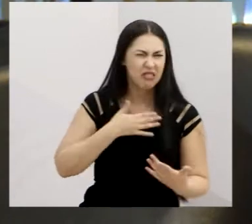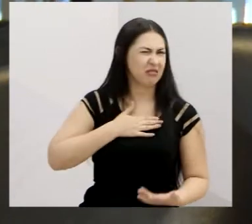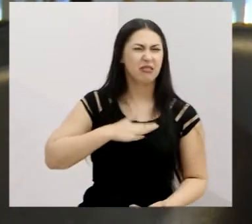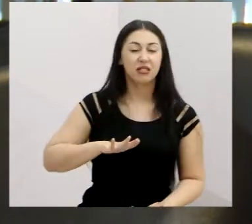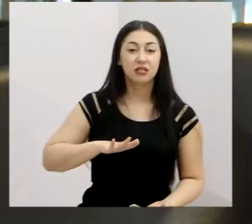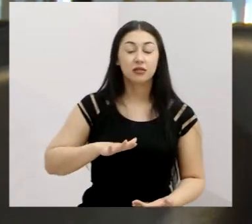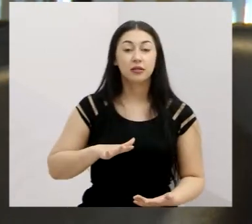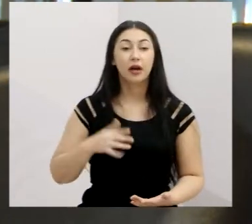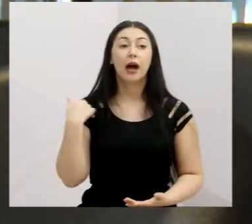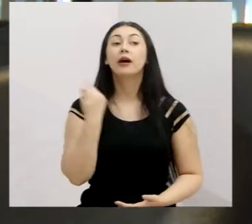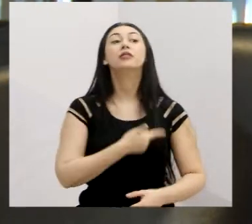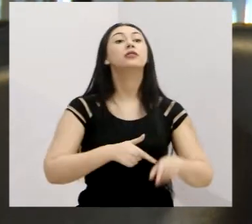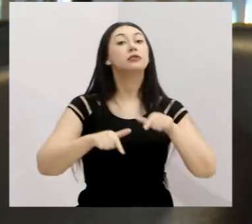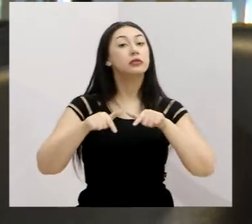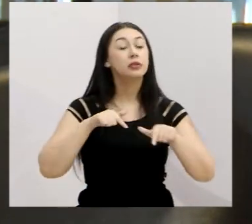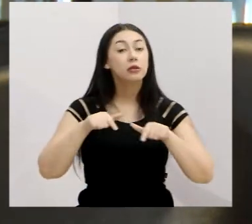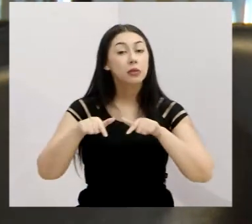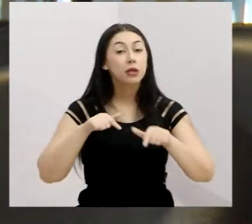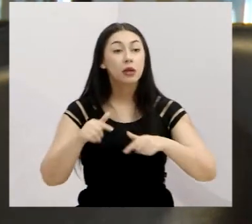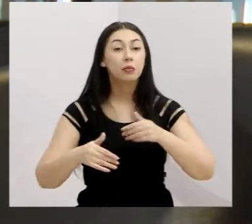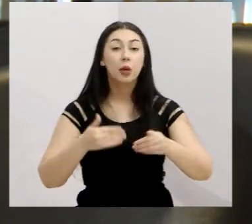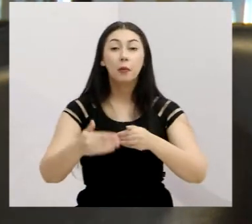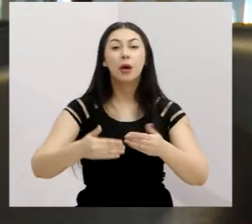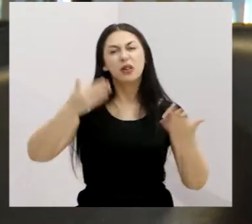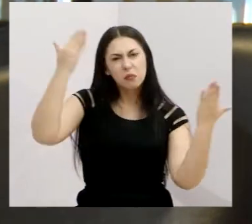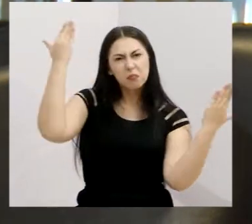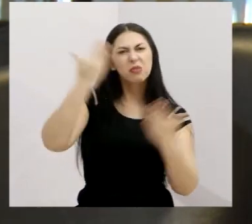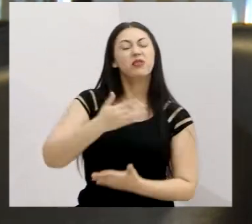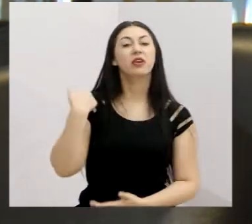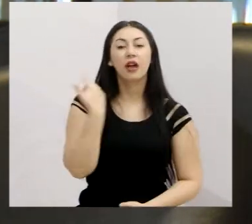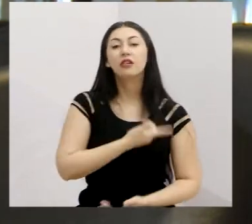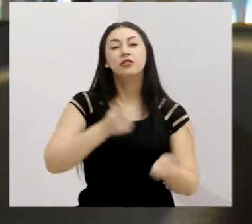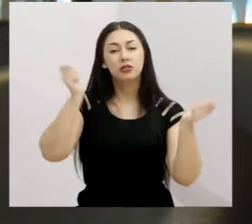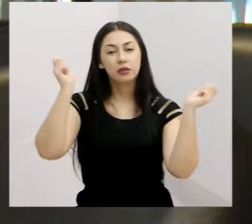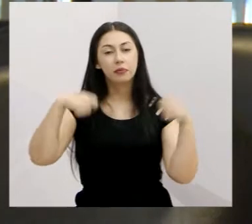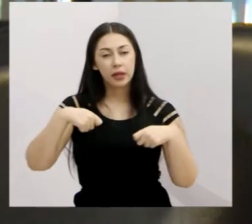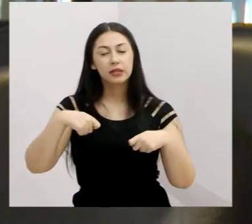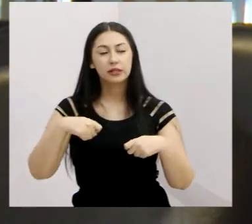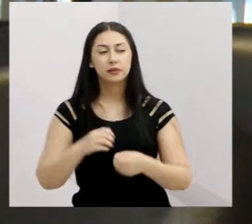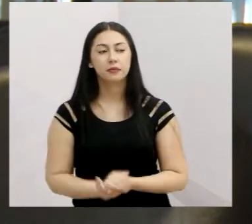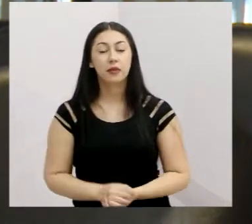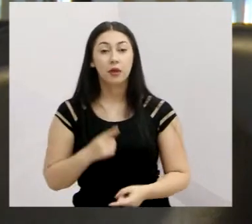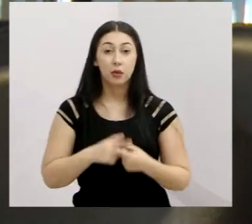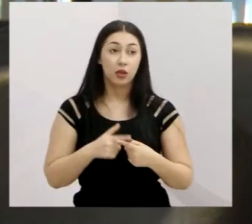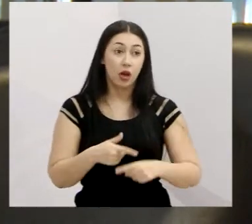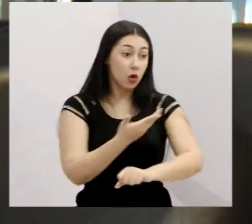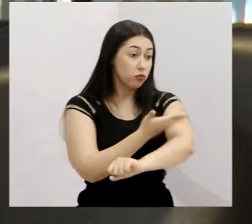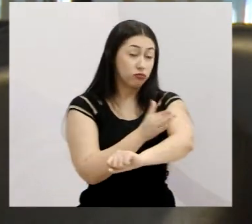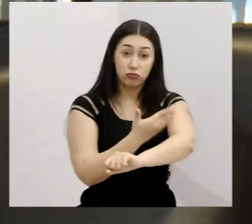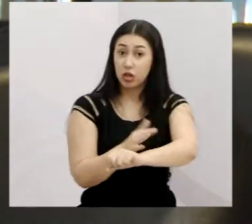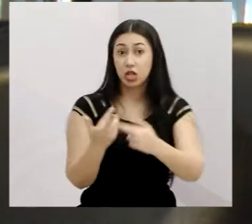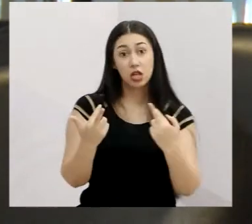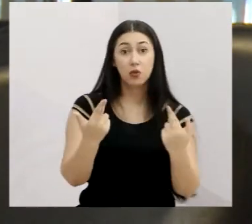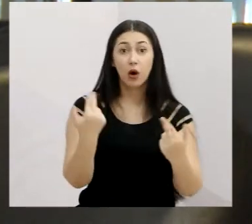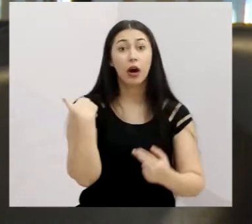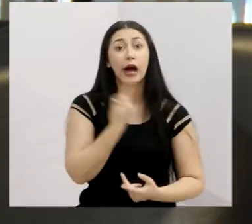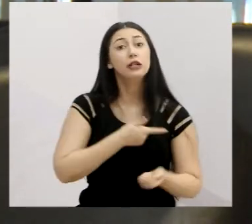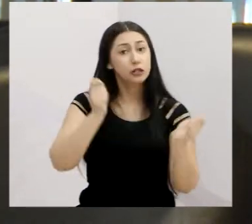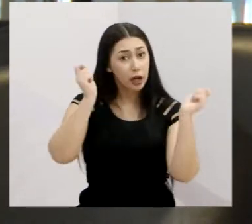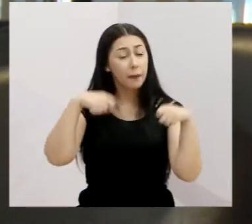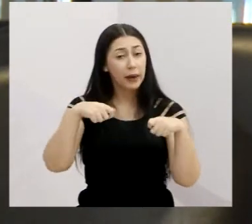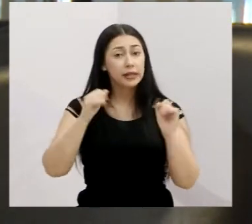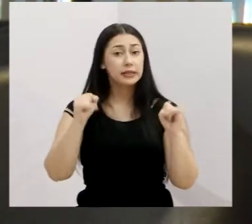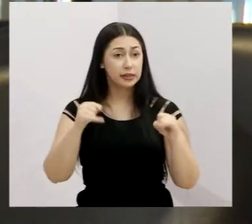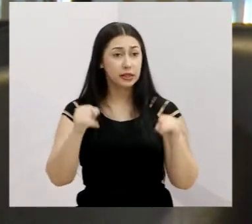a gente vai trabalhando e vai vai provando a nossa capacidade né porque eu treinamento é o mesmo do masculino então nós temos a